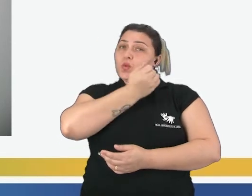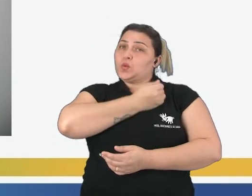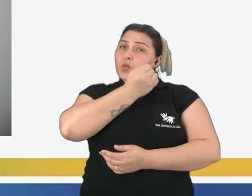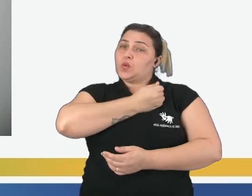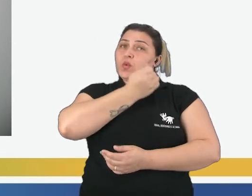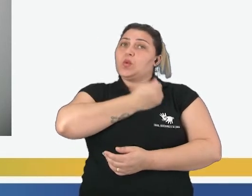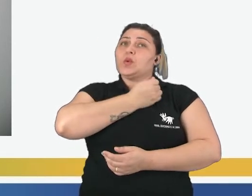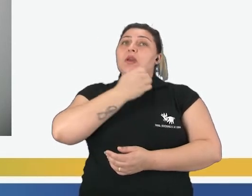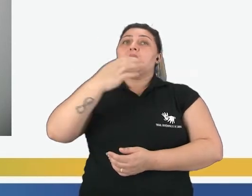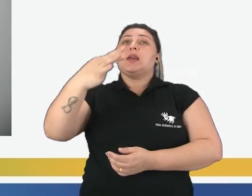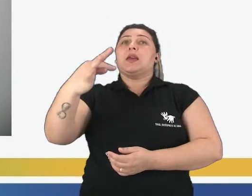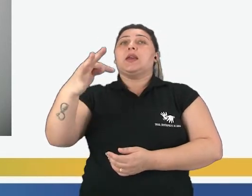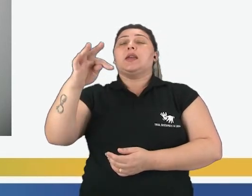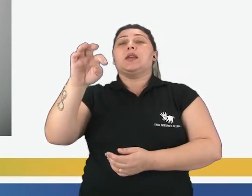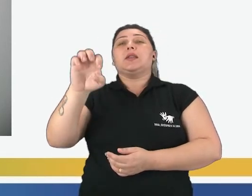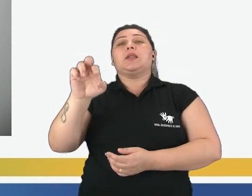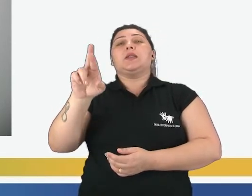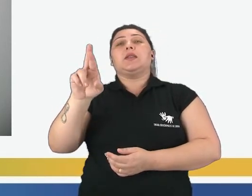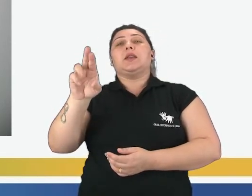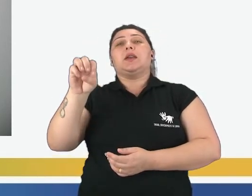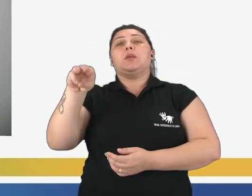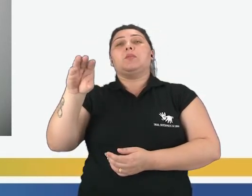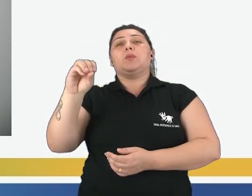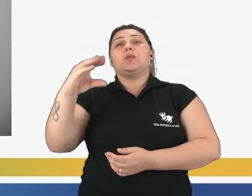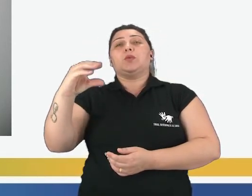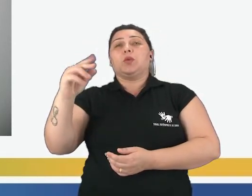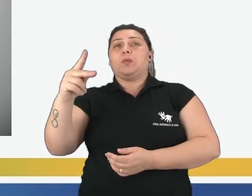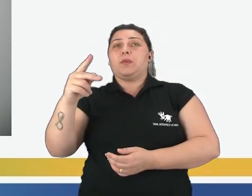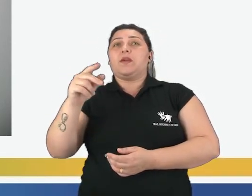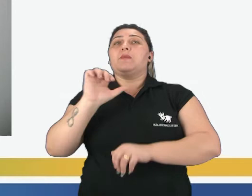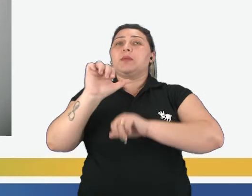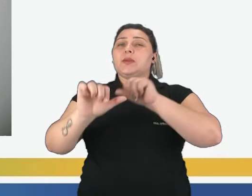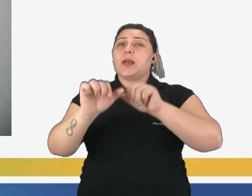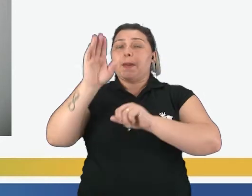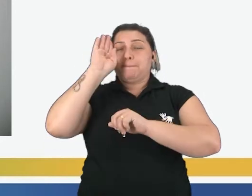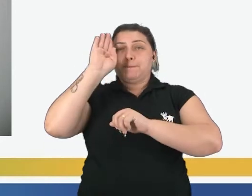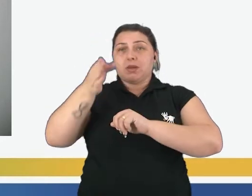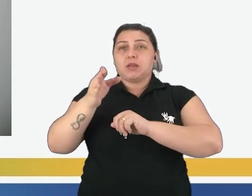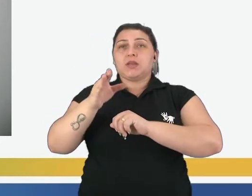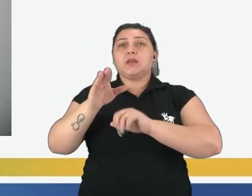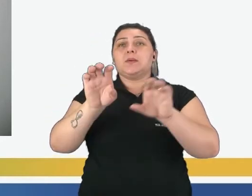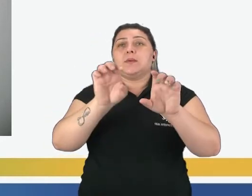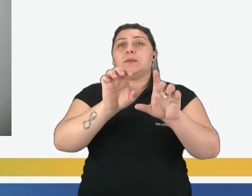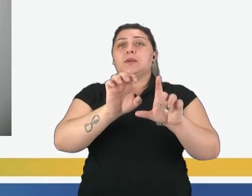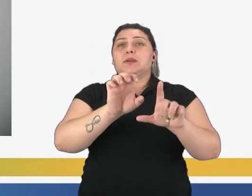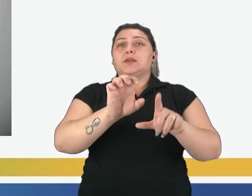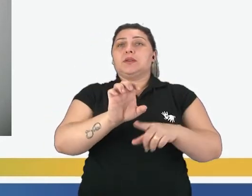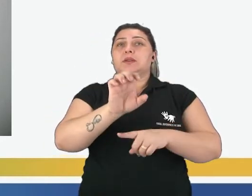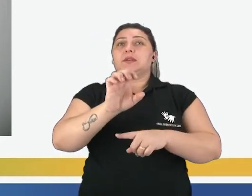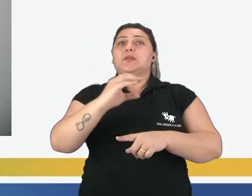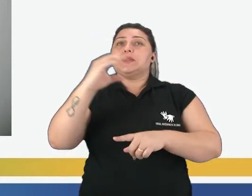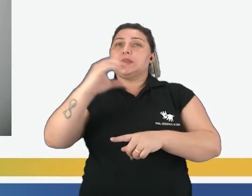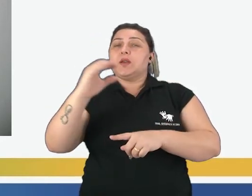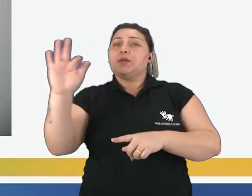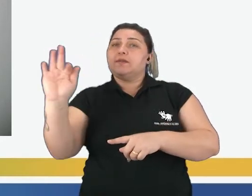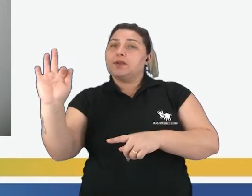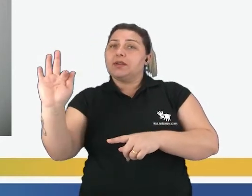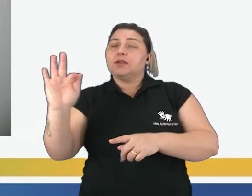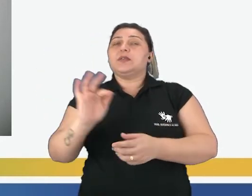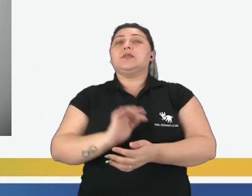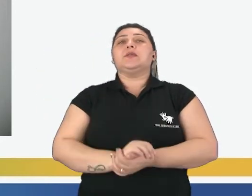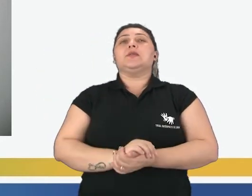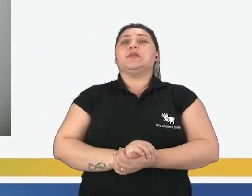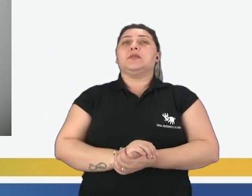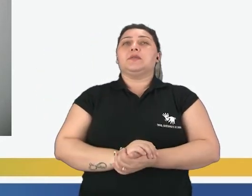no termoscópio e aí virou o termômetro, né? Você está vendo ali as principais escalas, né? Eu acho que você está vendo graus Celsius e graus Fahrenheit aí